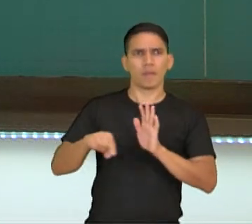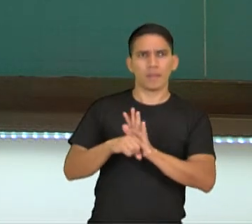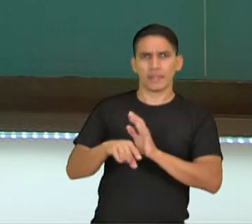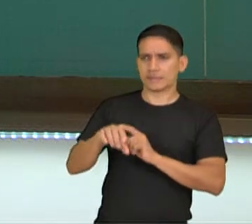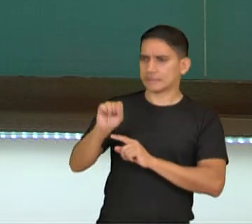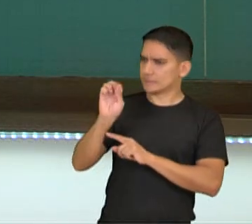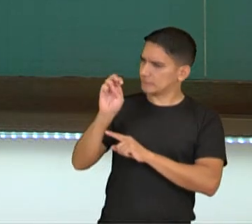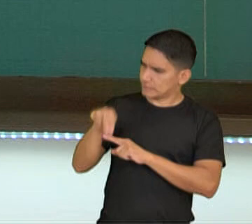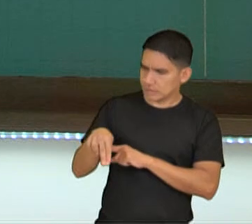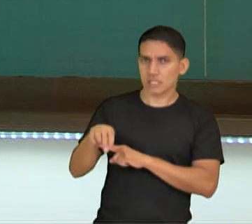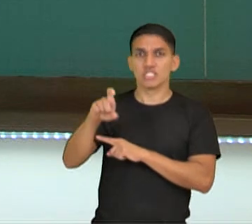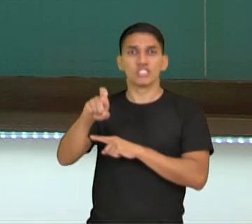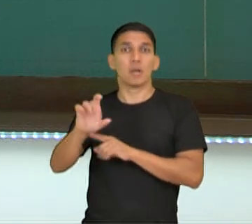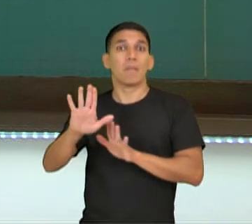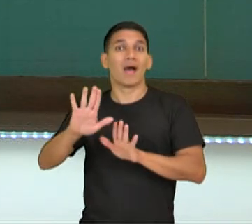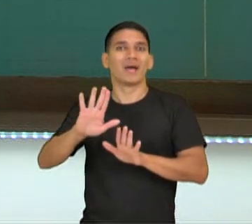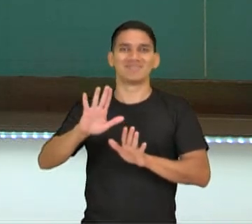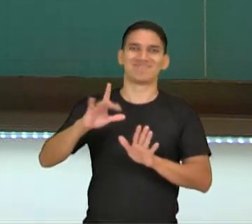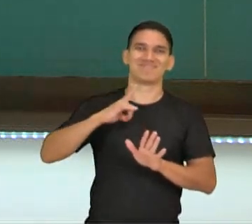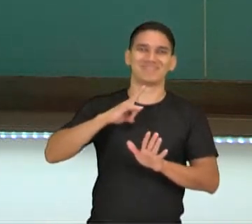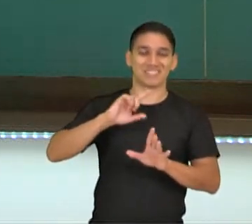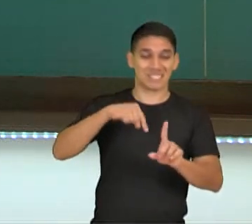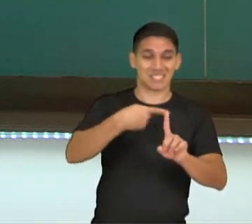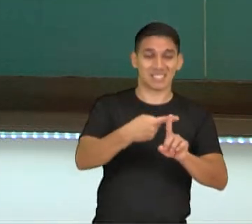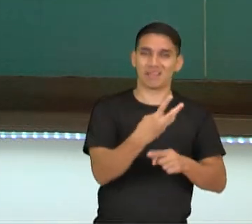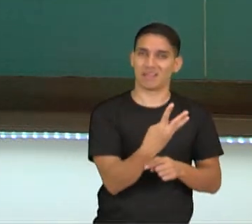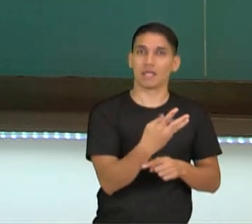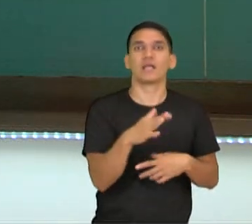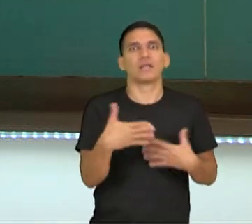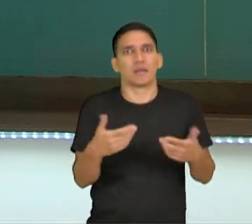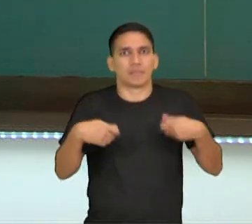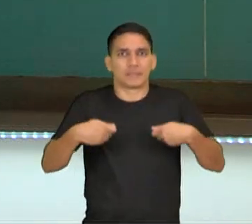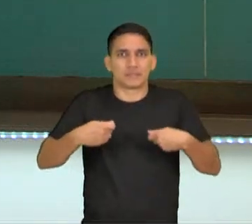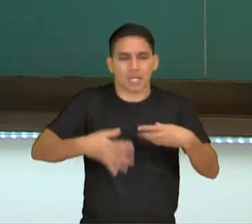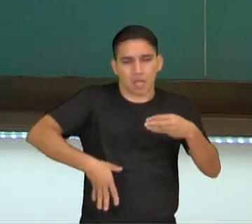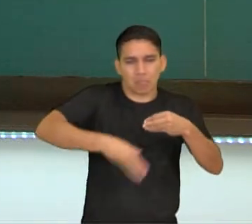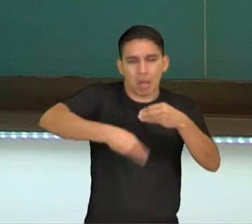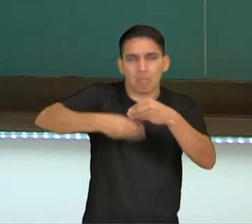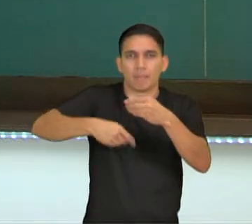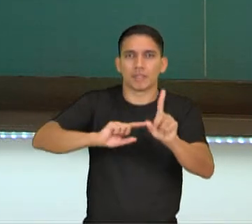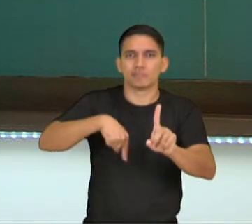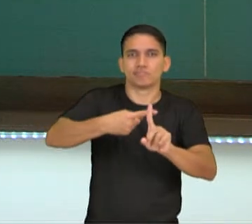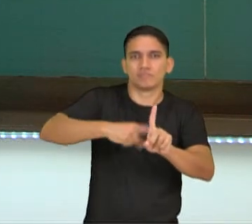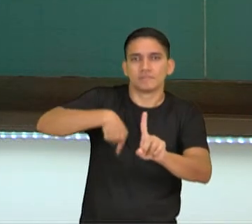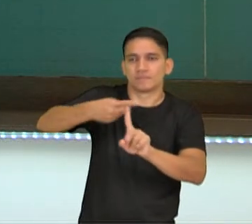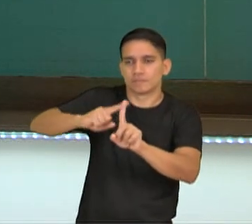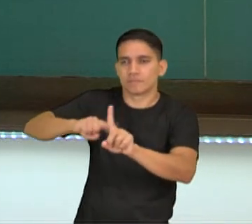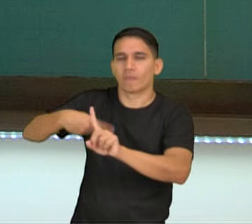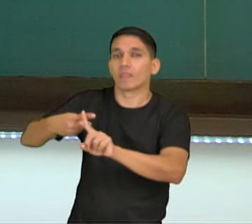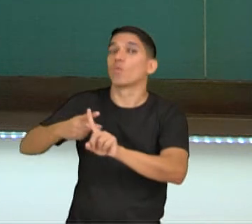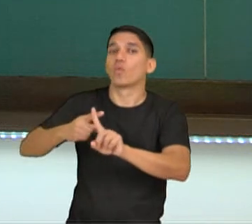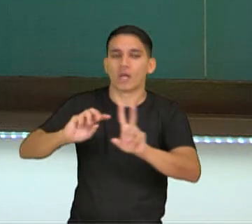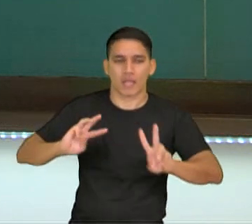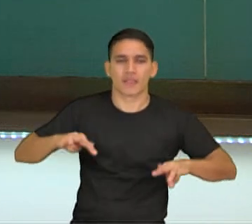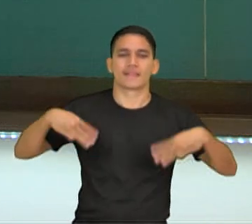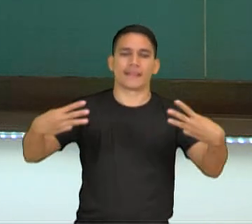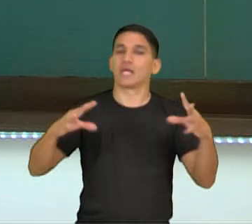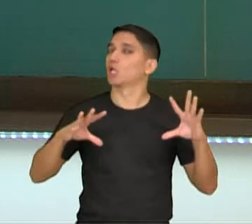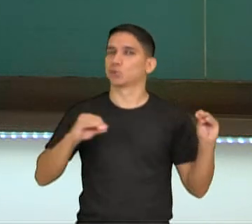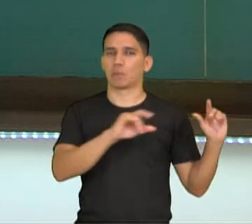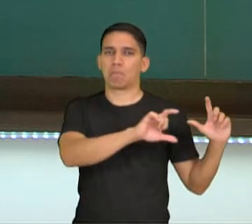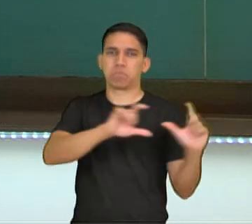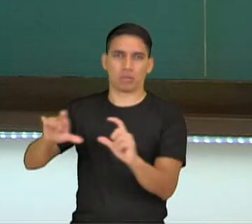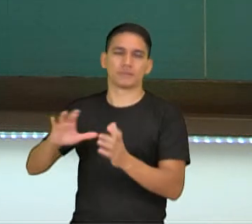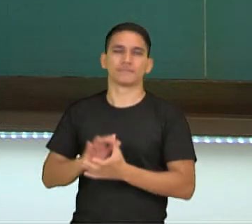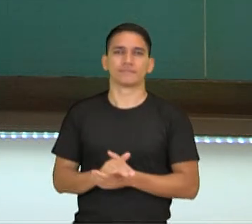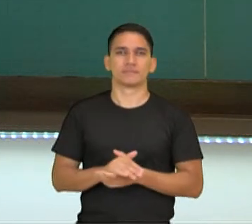lá eu tenho um 3 somando. Então, eu vou somar 3 a todos esses membros. Então, no primeiro eu somei